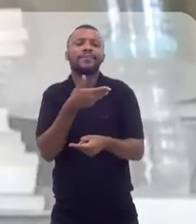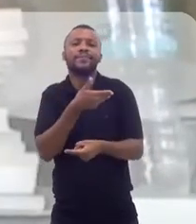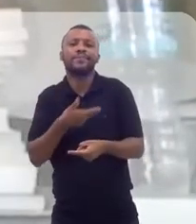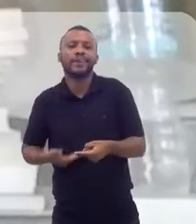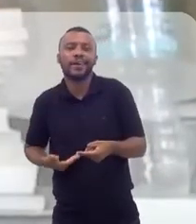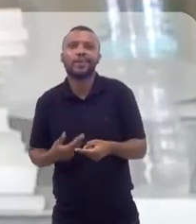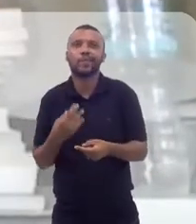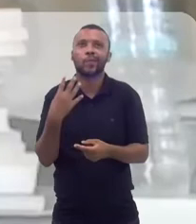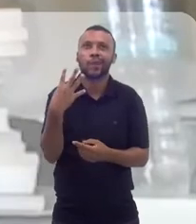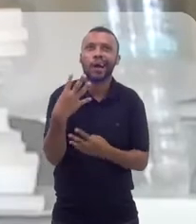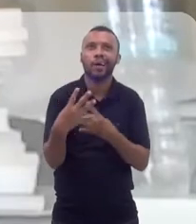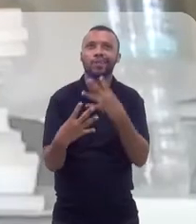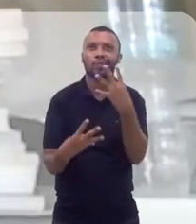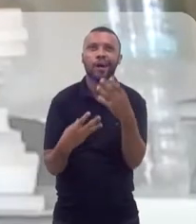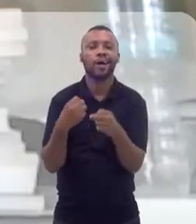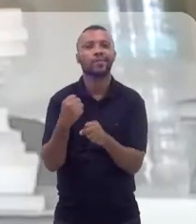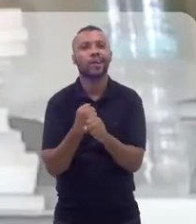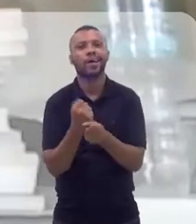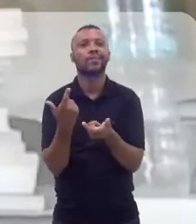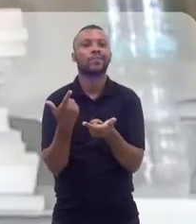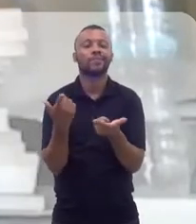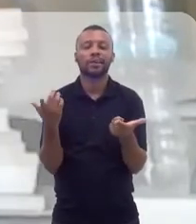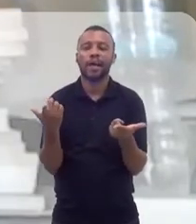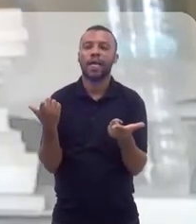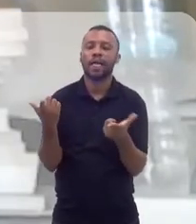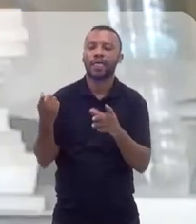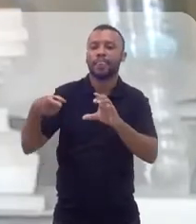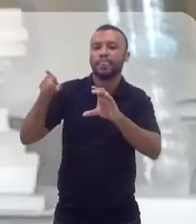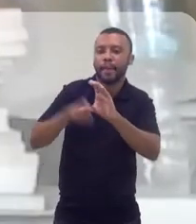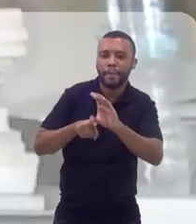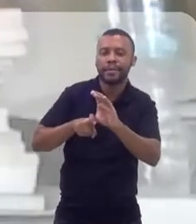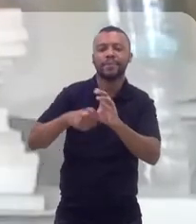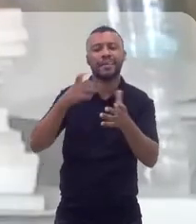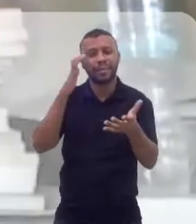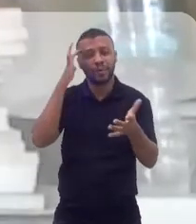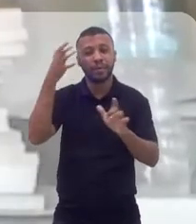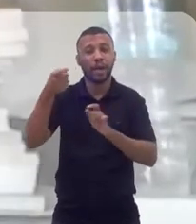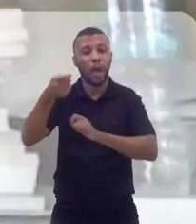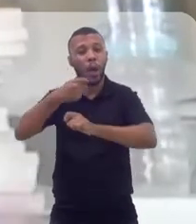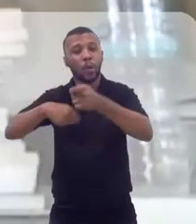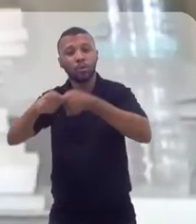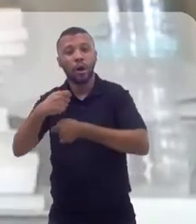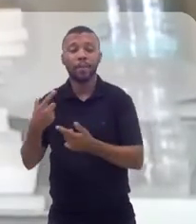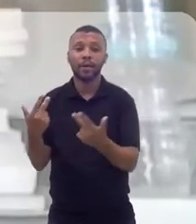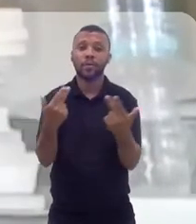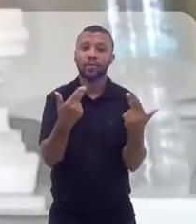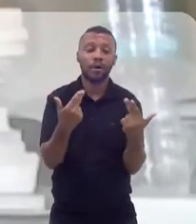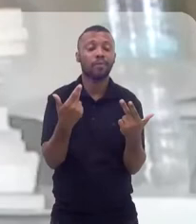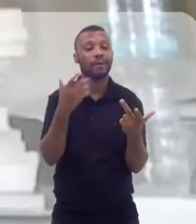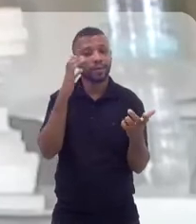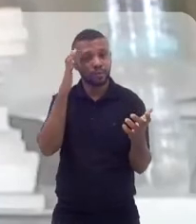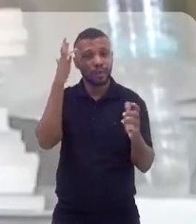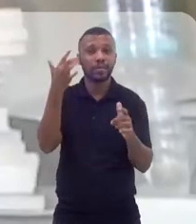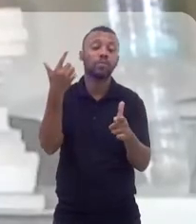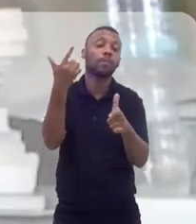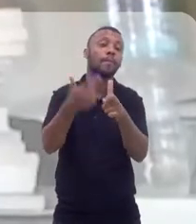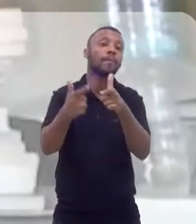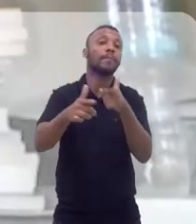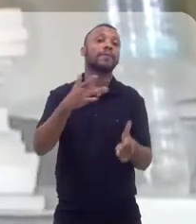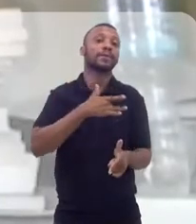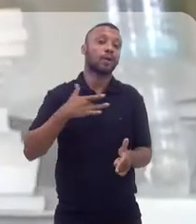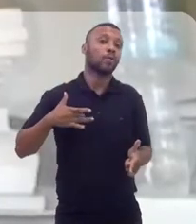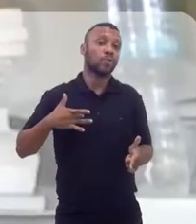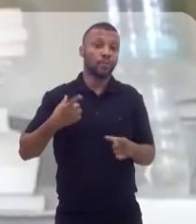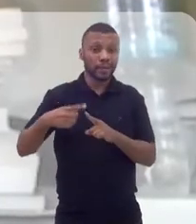para que não fique sujeito às intempéries, às oscilações da situação econômica ou, no caso, de uma situação sanitária.